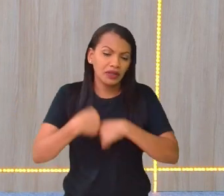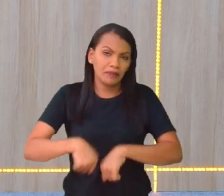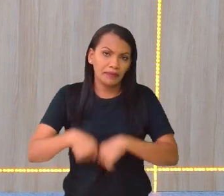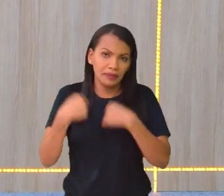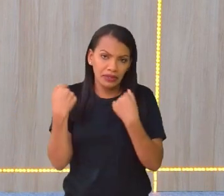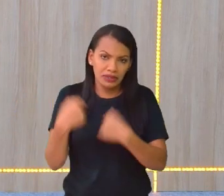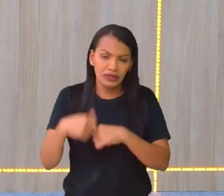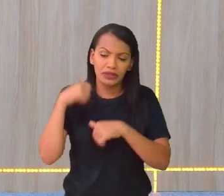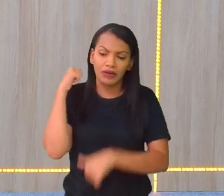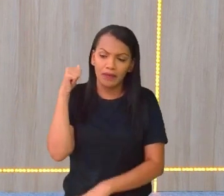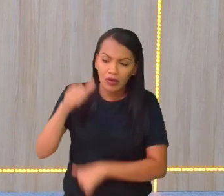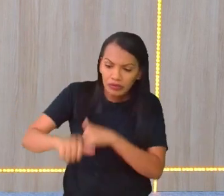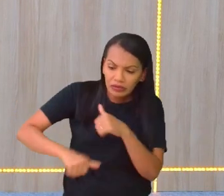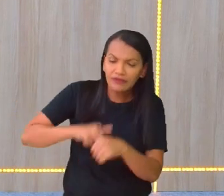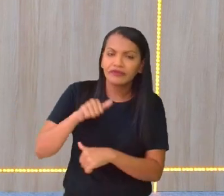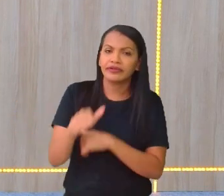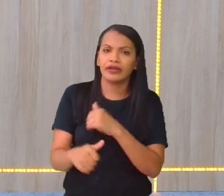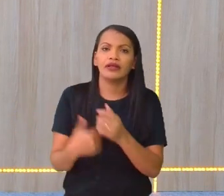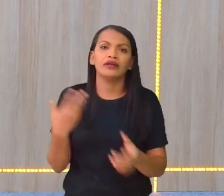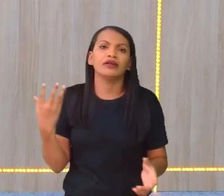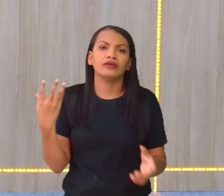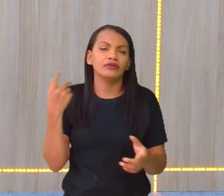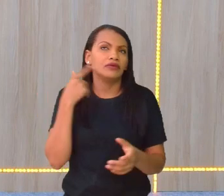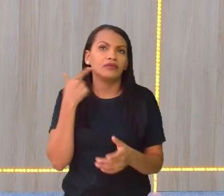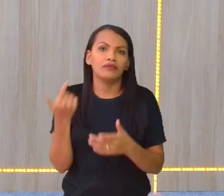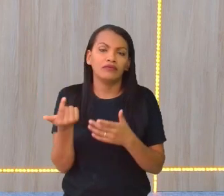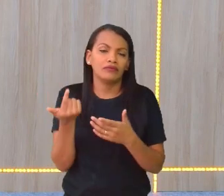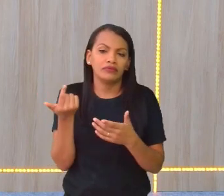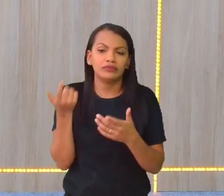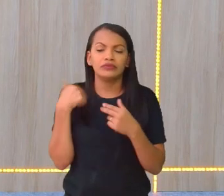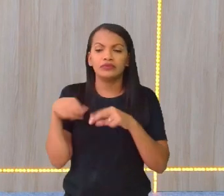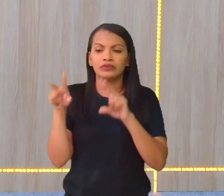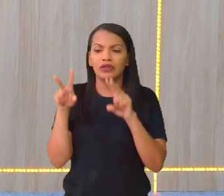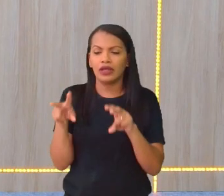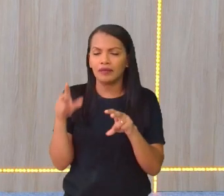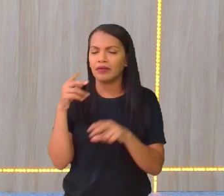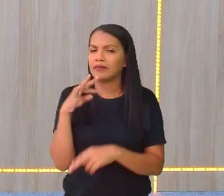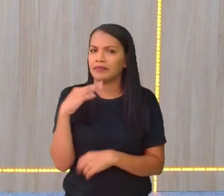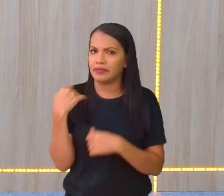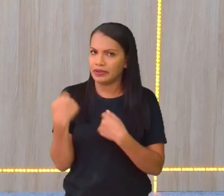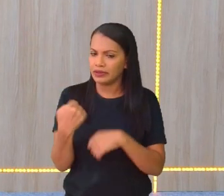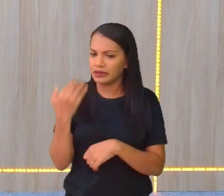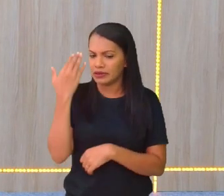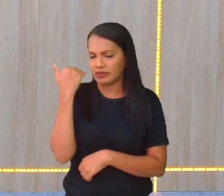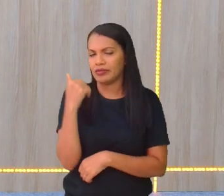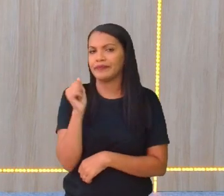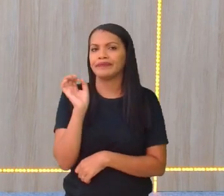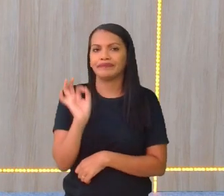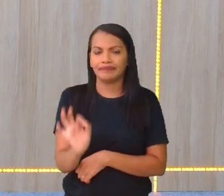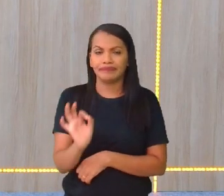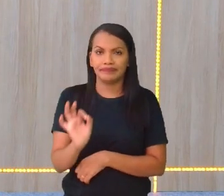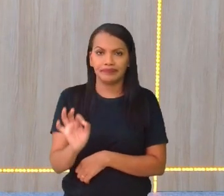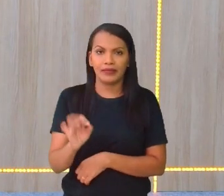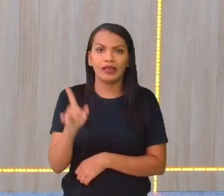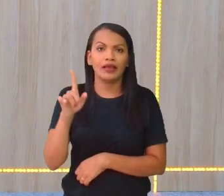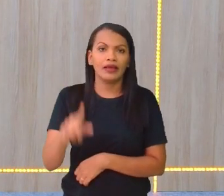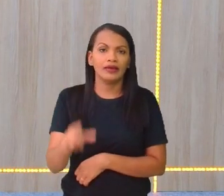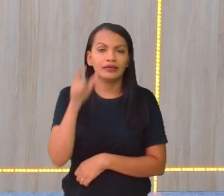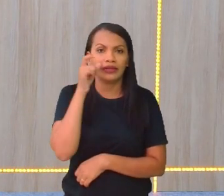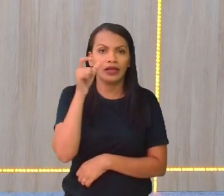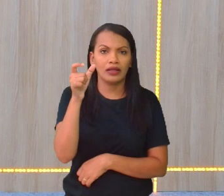ser modificadas dentro da cidade, dentro do estado, dentro do país. E aí é interessante